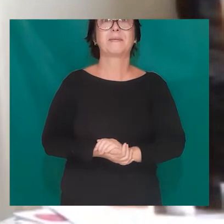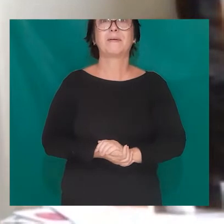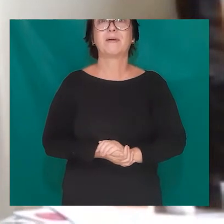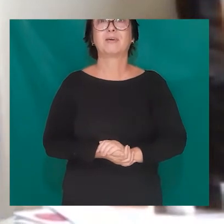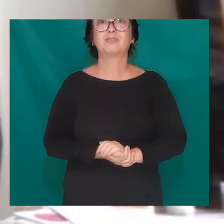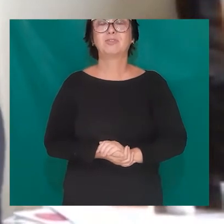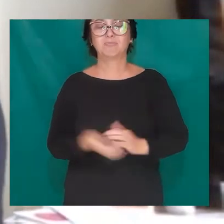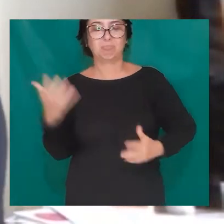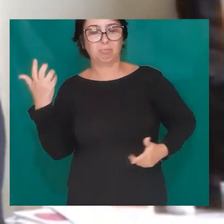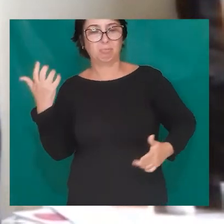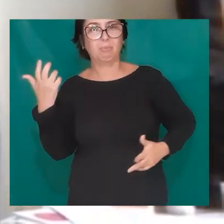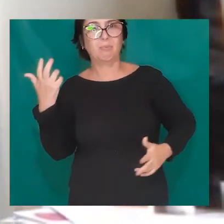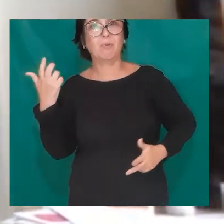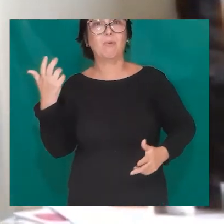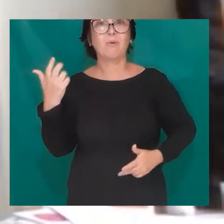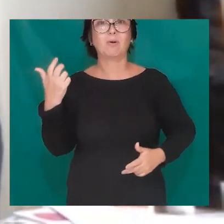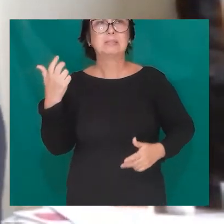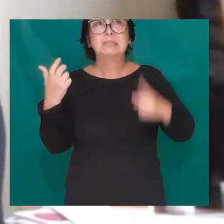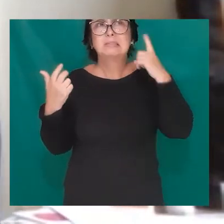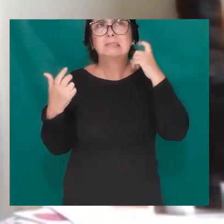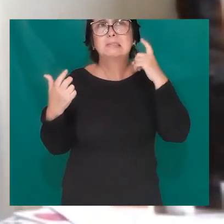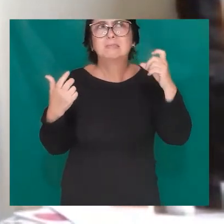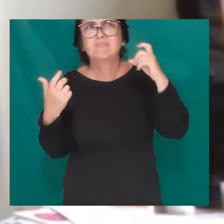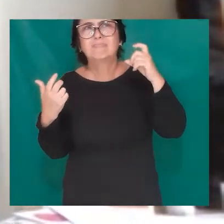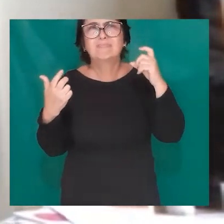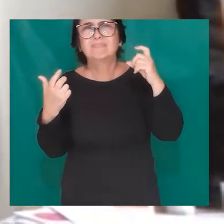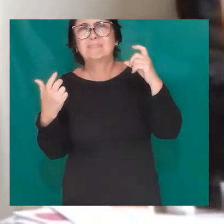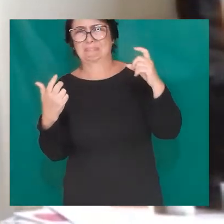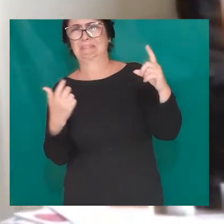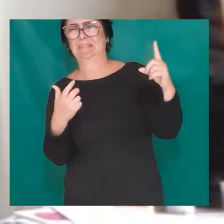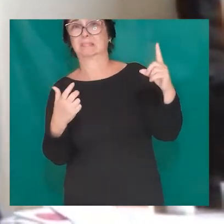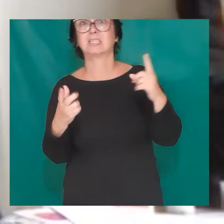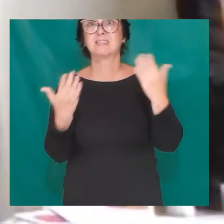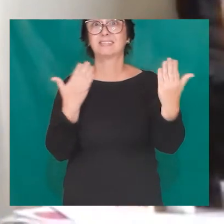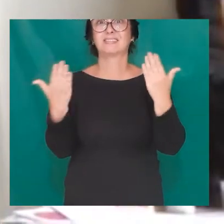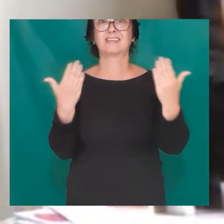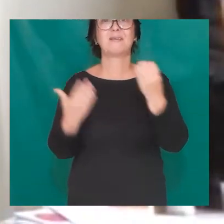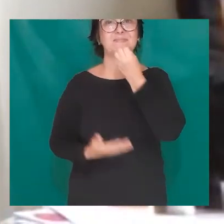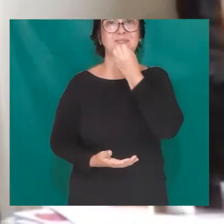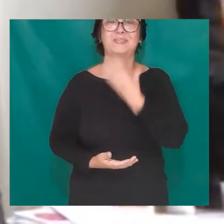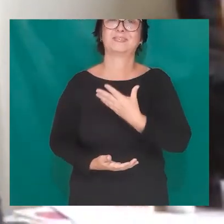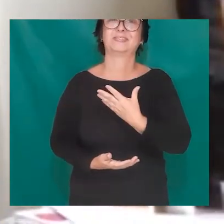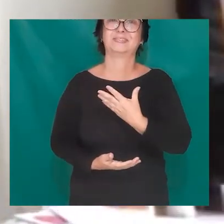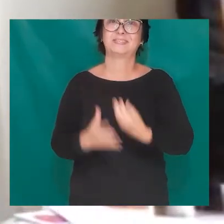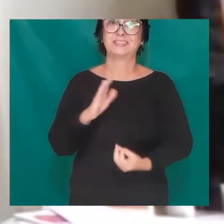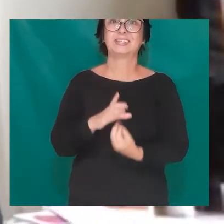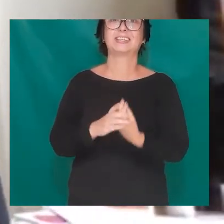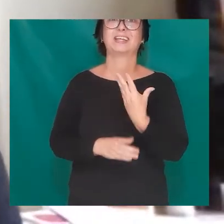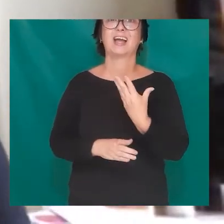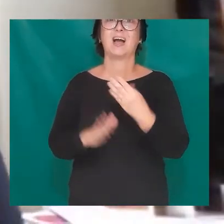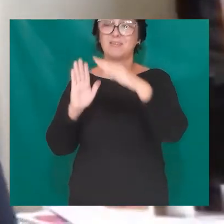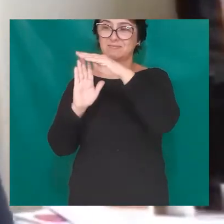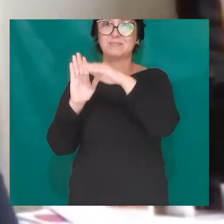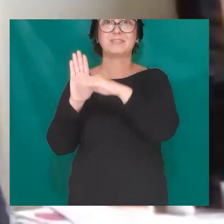o que é um acorde, saber o que é afinação, o que não está afinado, pudesse distinguir. Isso aí teria que se criar um programa. Eu me